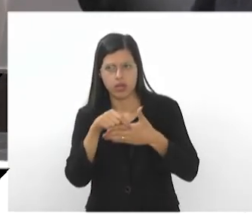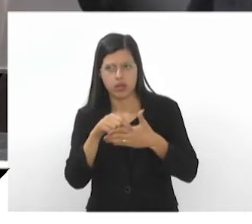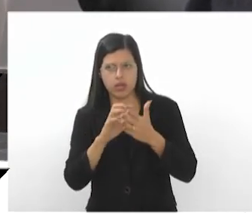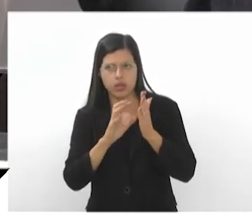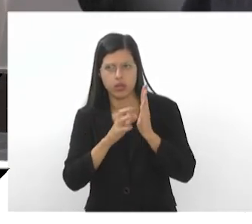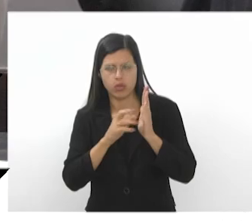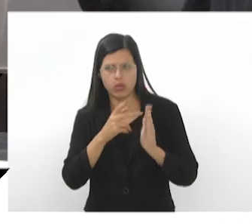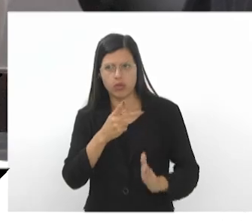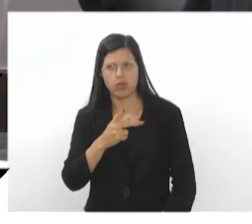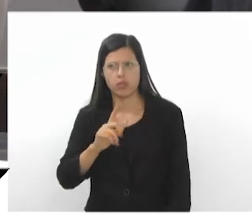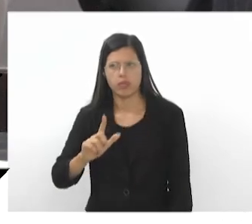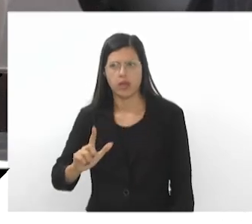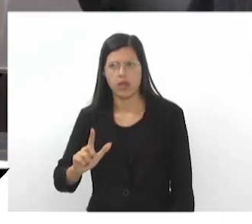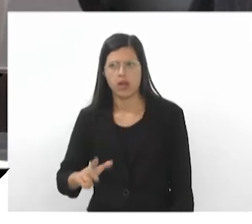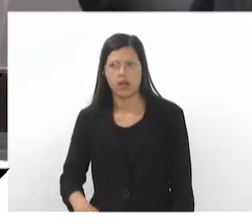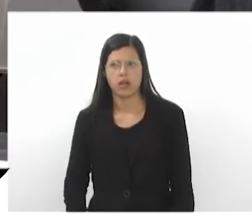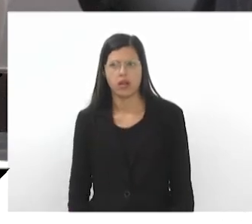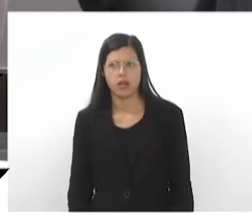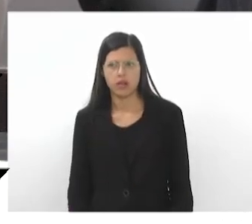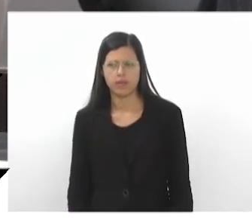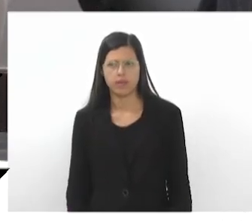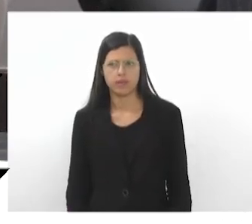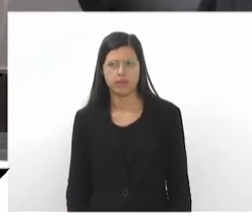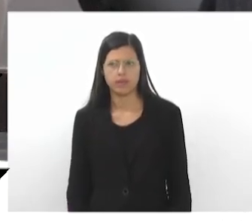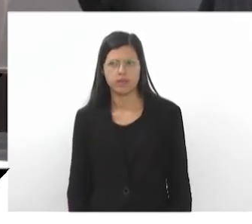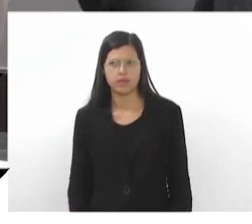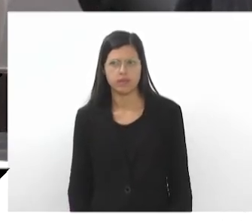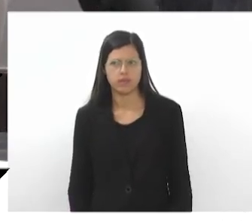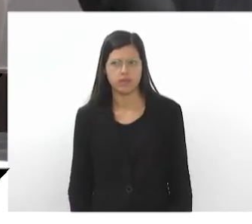PL, seria o